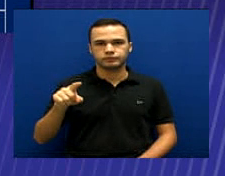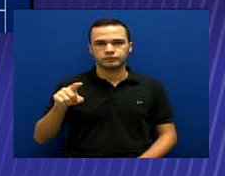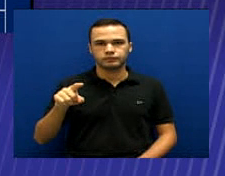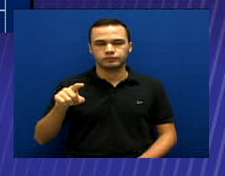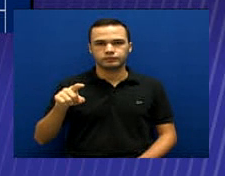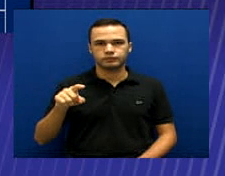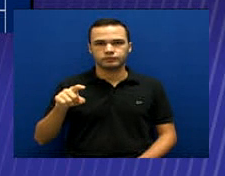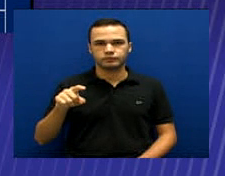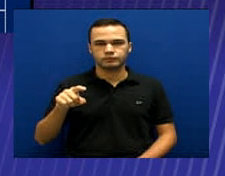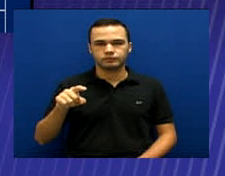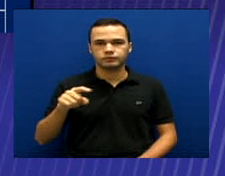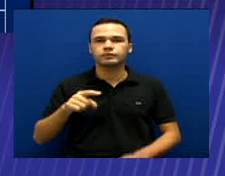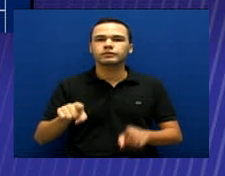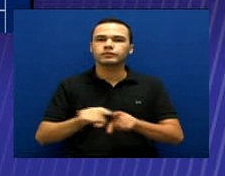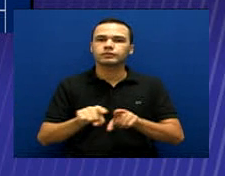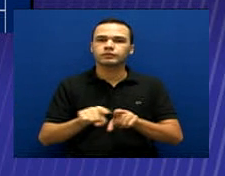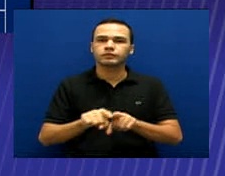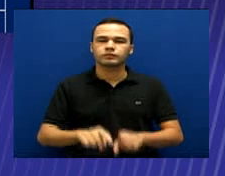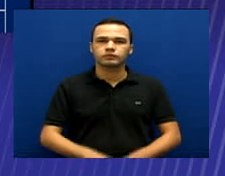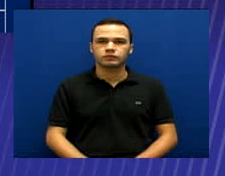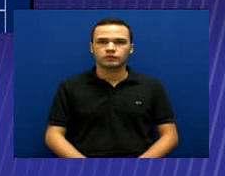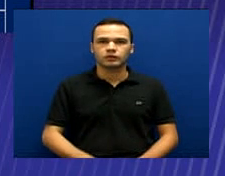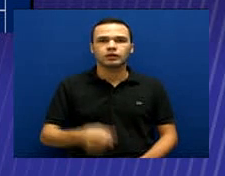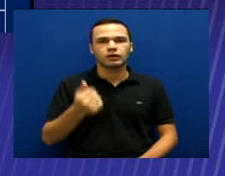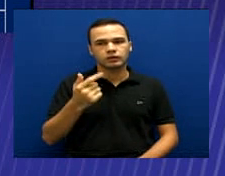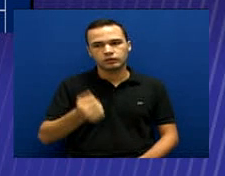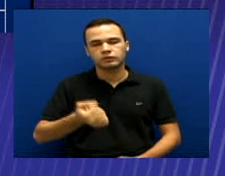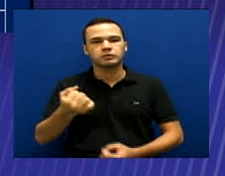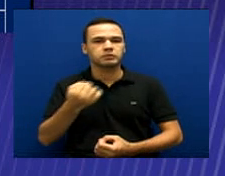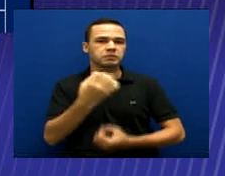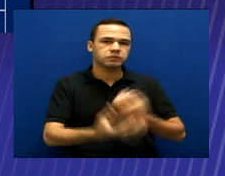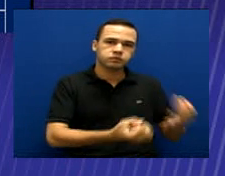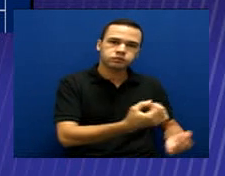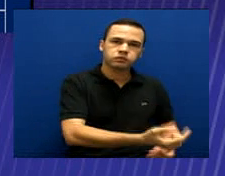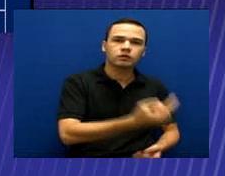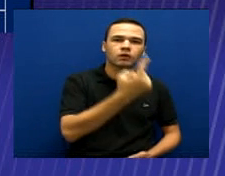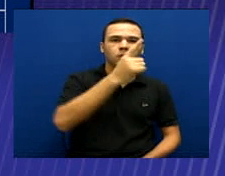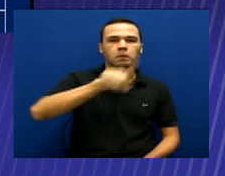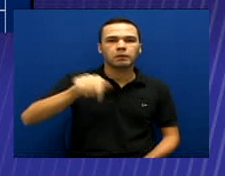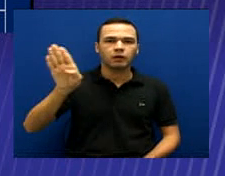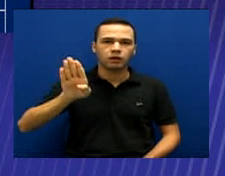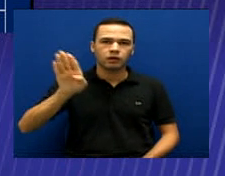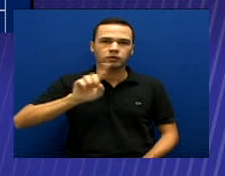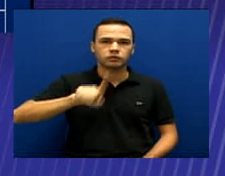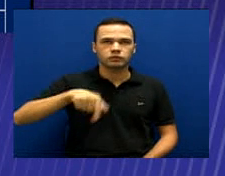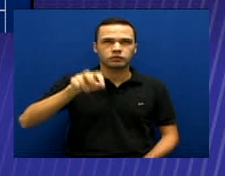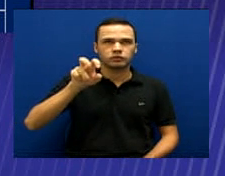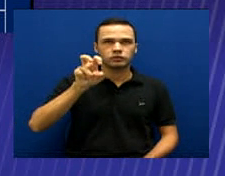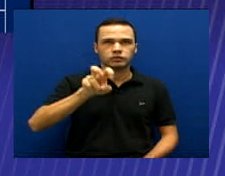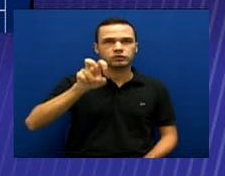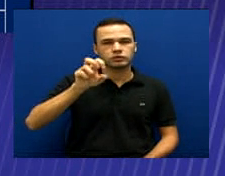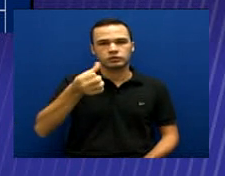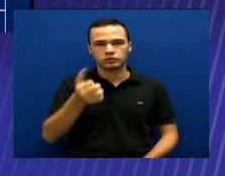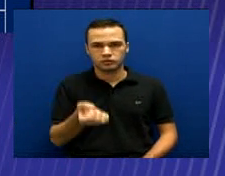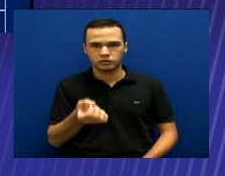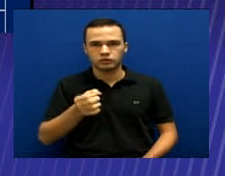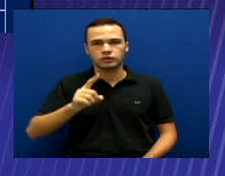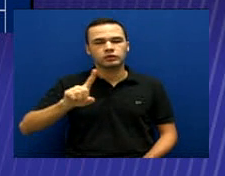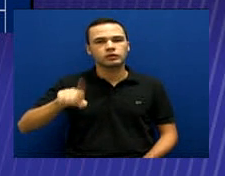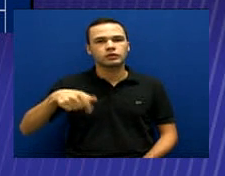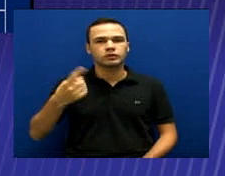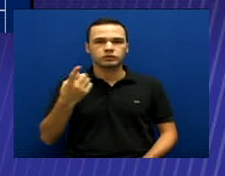é e despesas primárias no valor de 1 bilhão 560 milhões 718